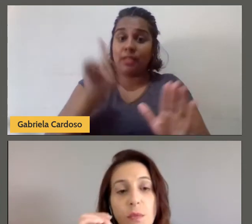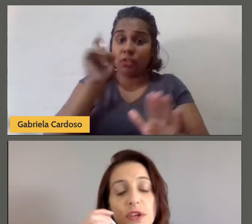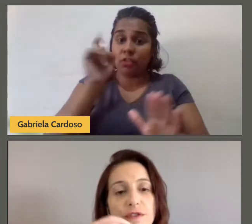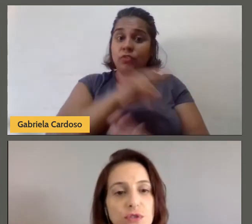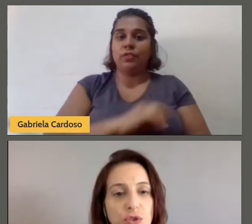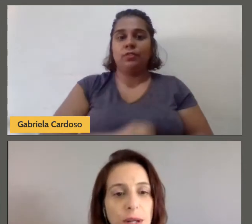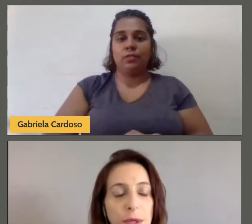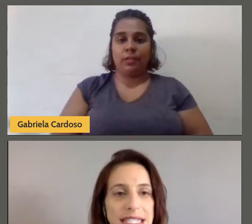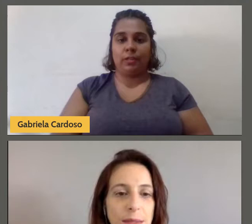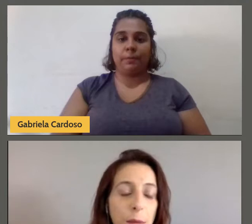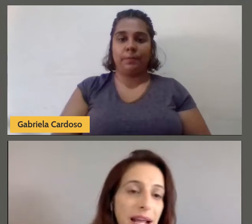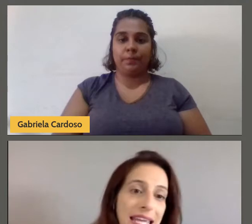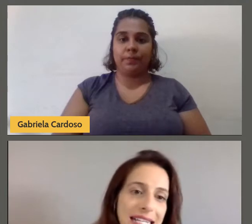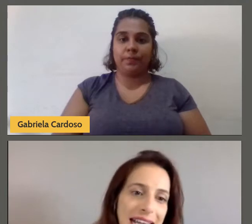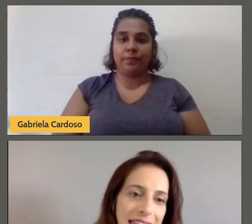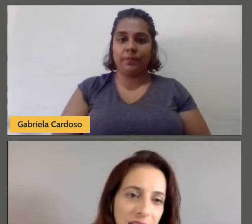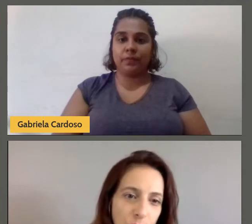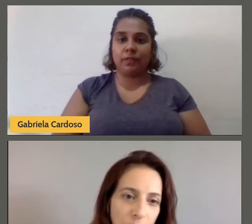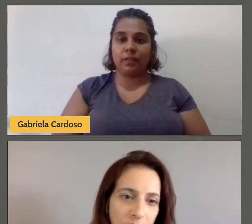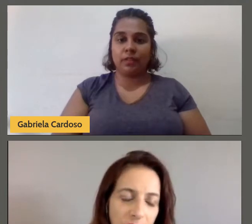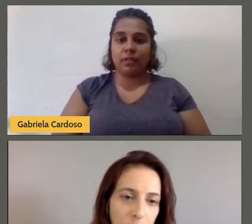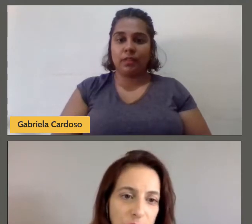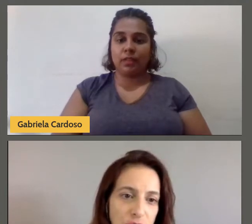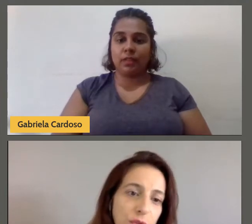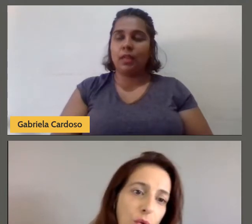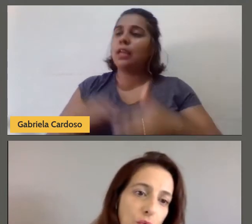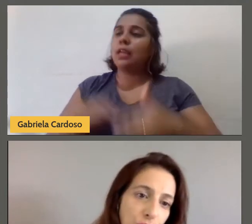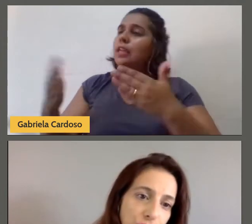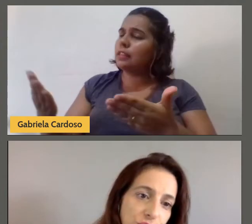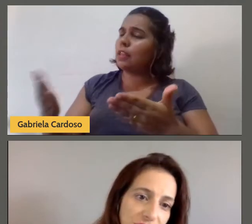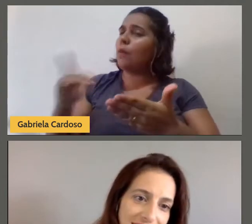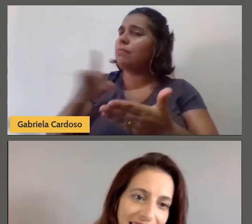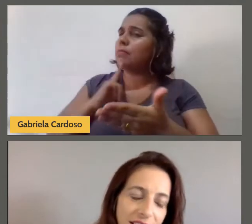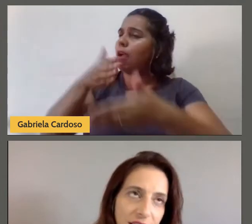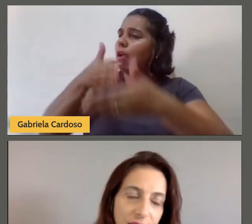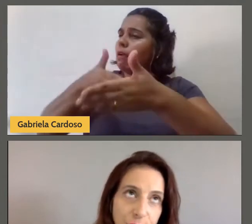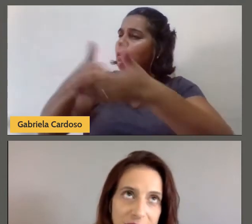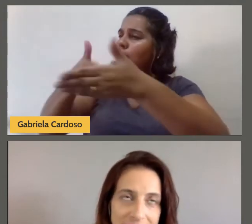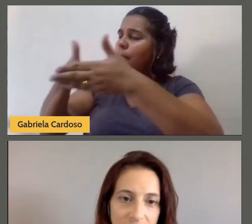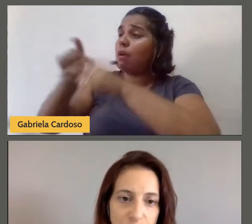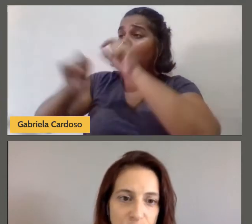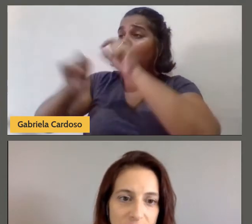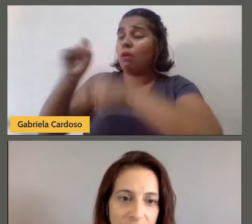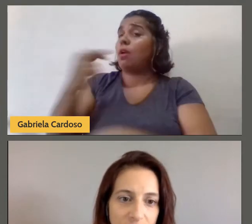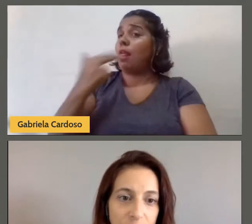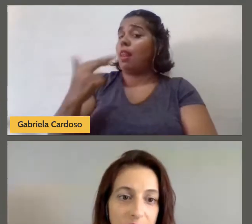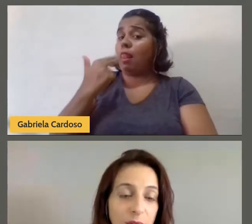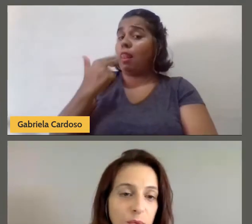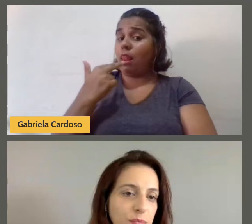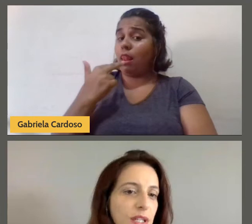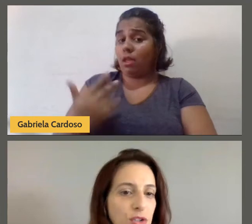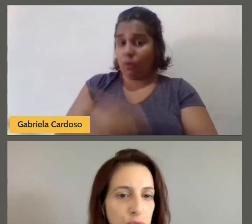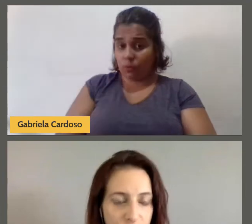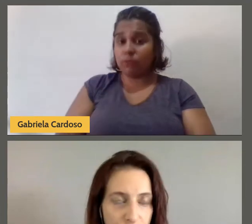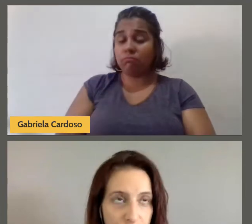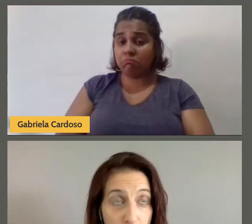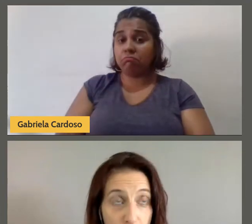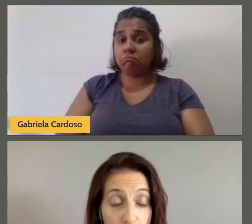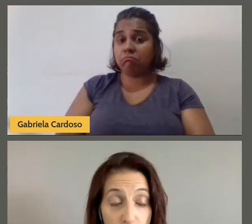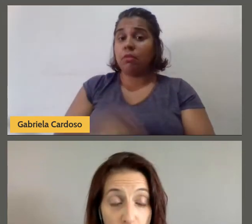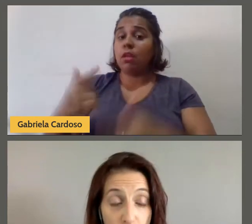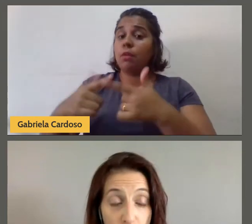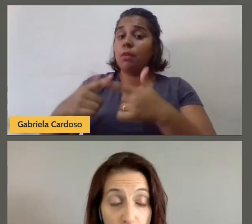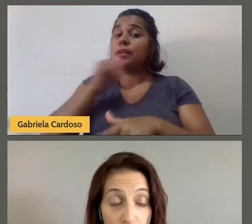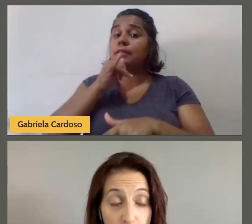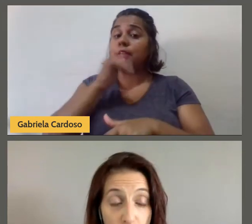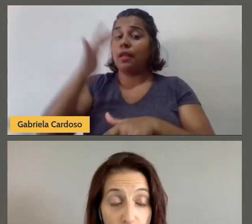E como que funciona, por exemplo, a barreira da língua? Eu imagino que alguns, né, vamos dizer assim, as pessoas que migram de uma forma um